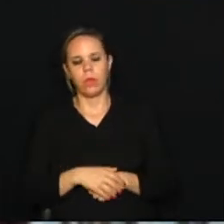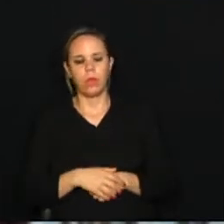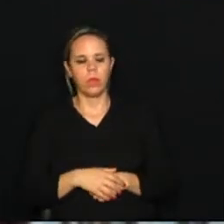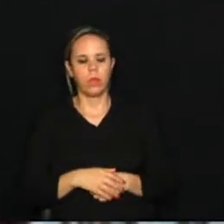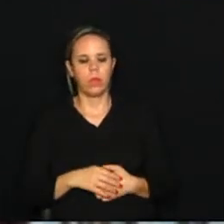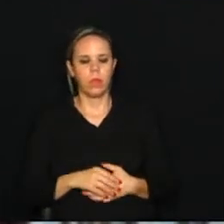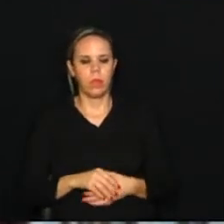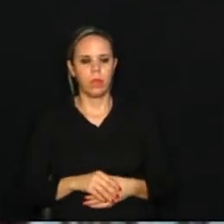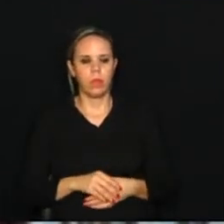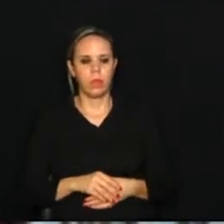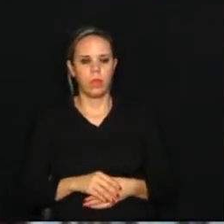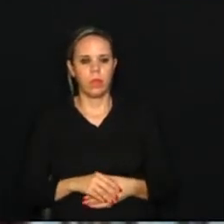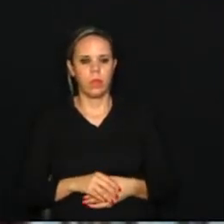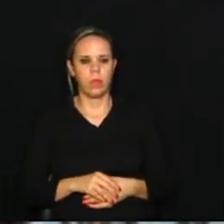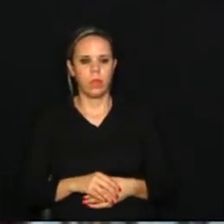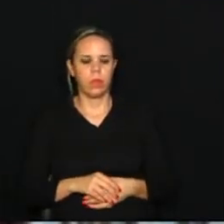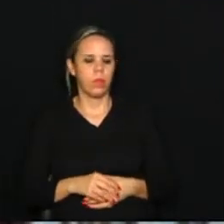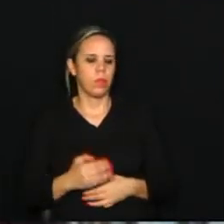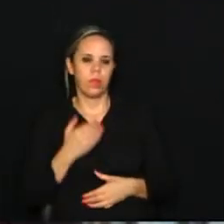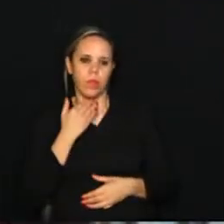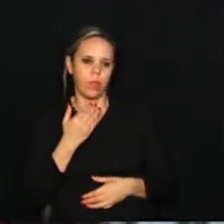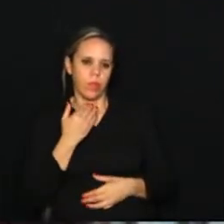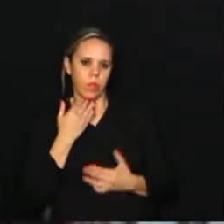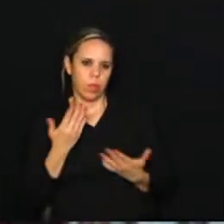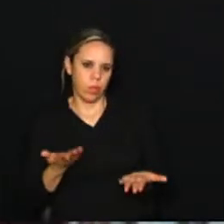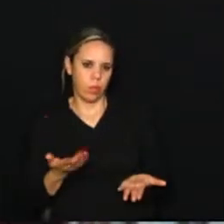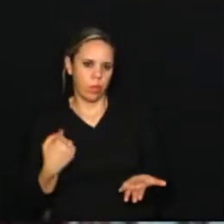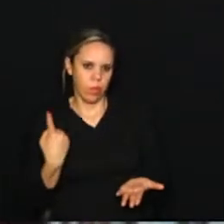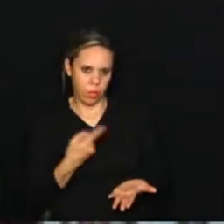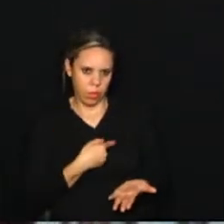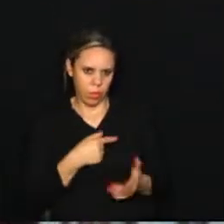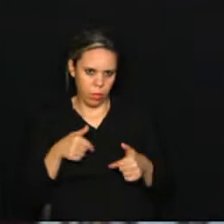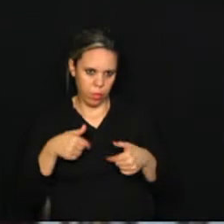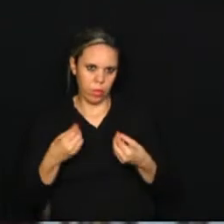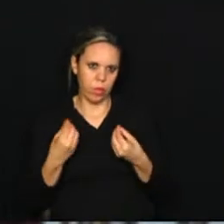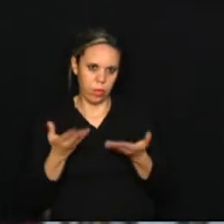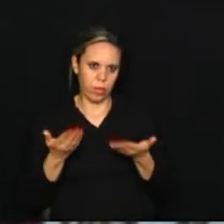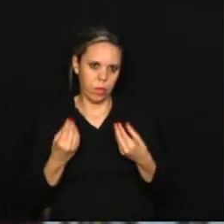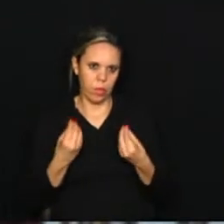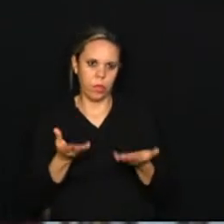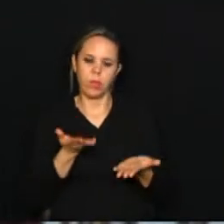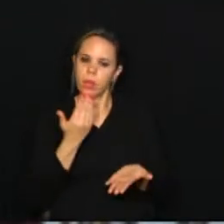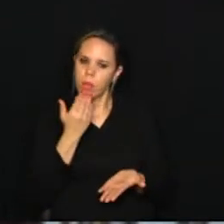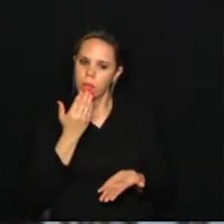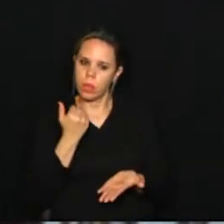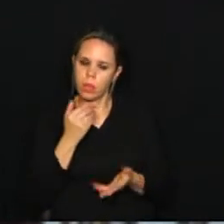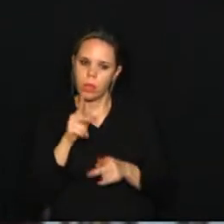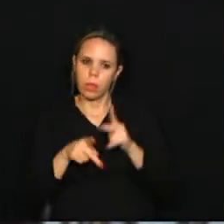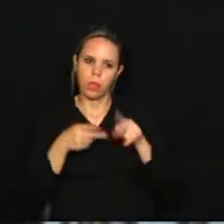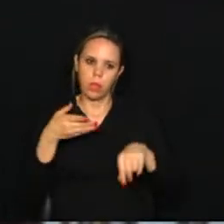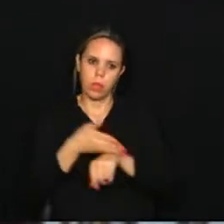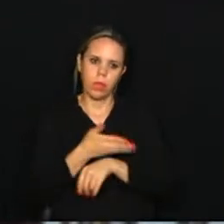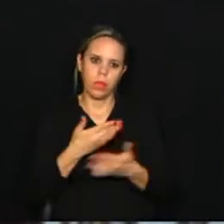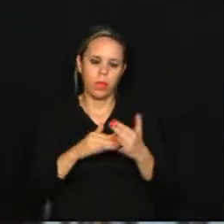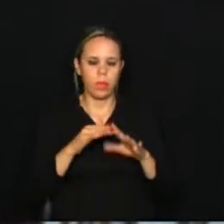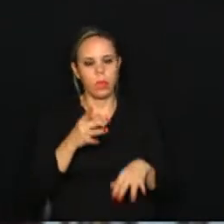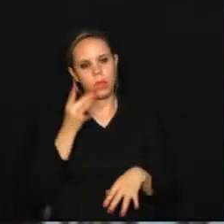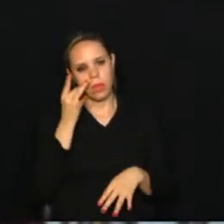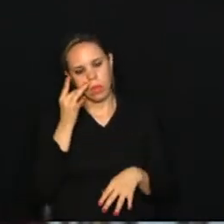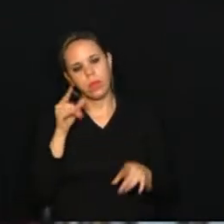Então, isso não seria suficiente. Nós estamos fornecendo alimentação para quem está indo